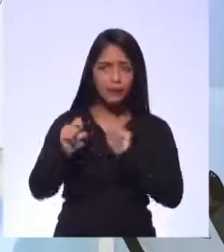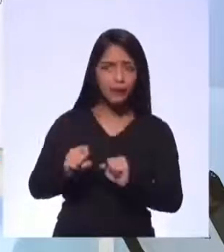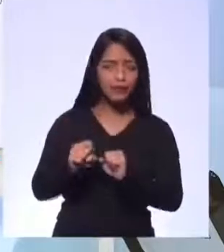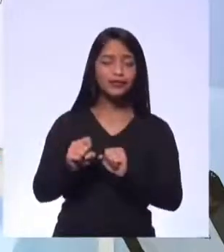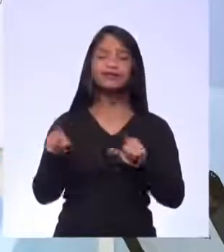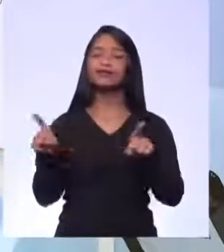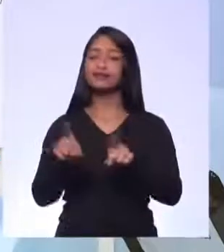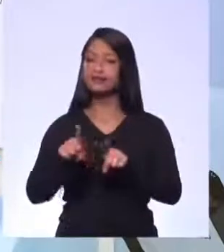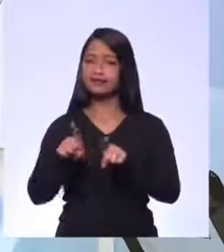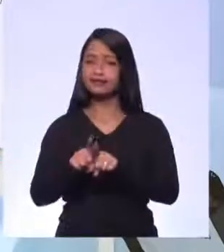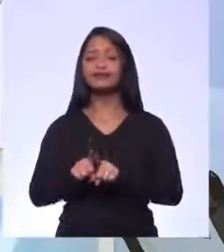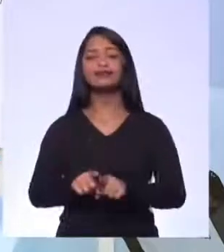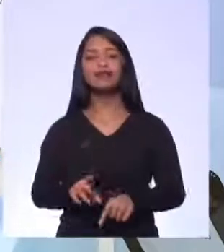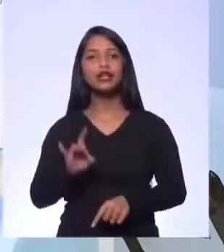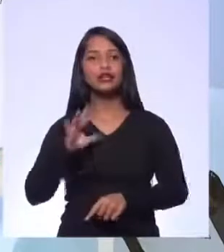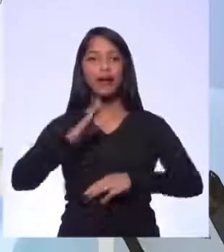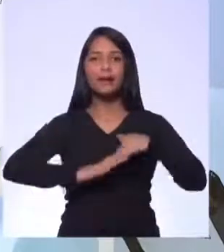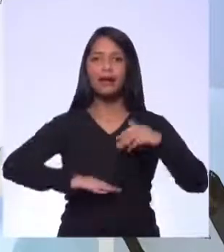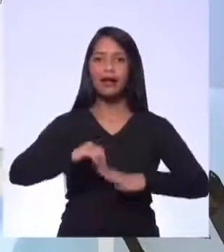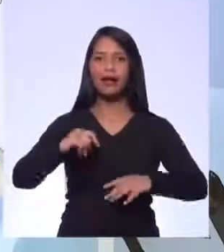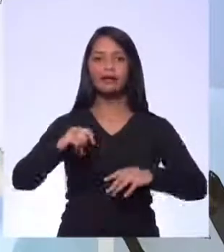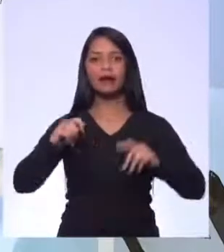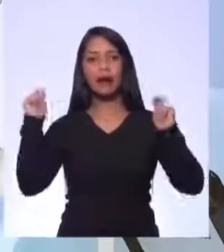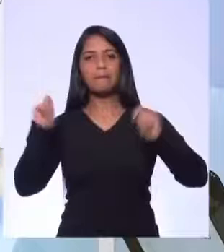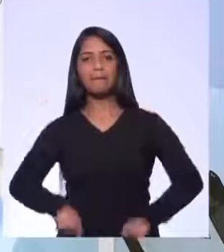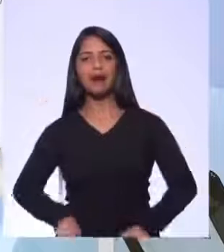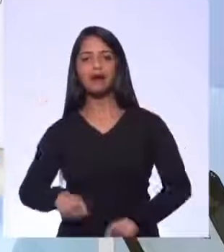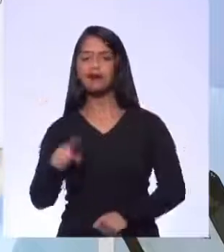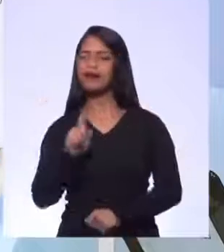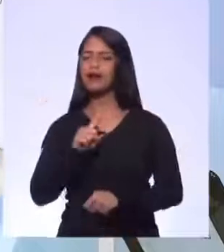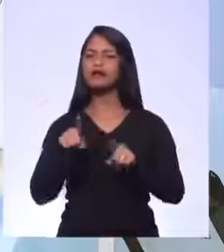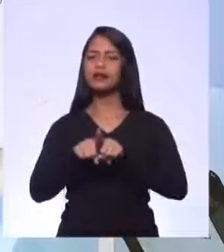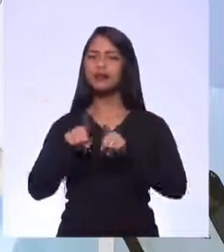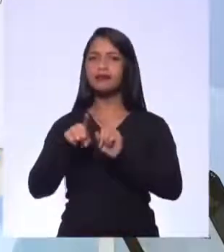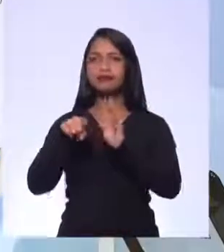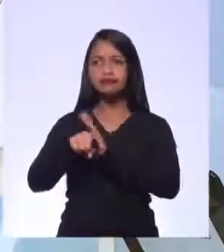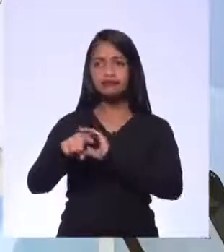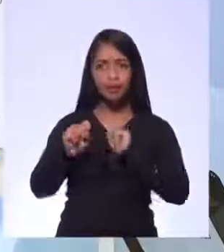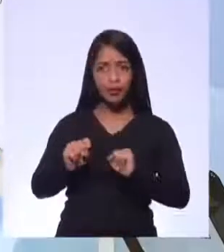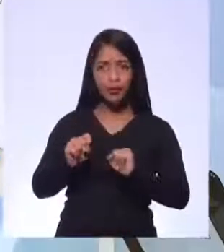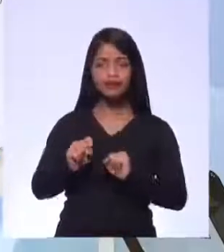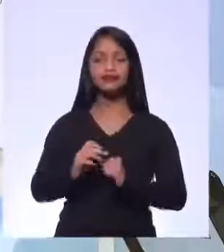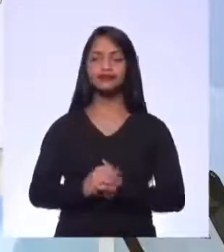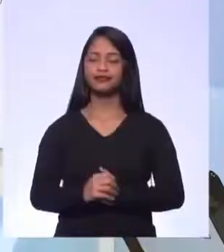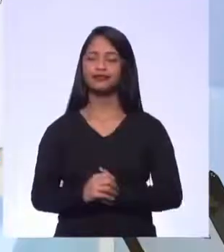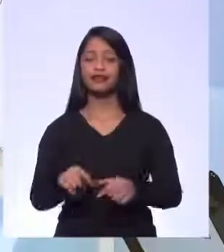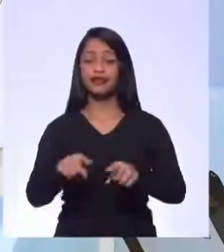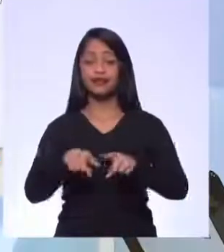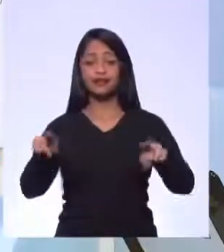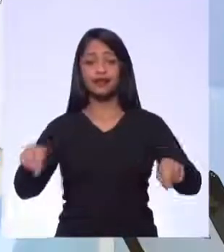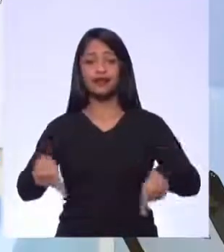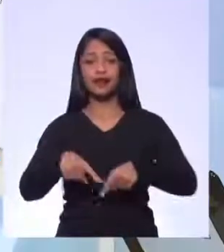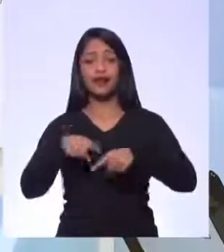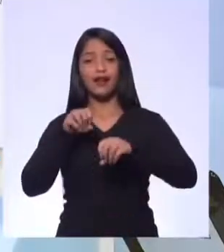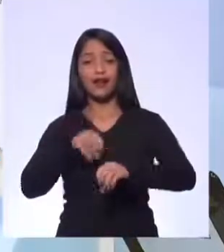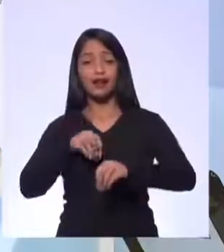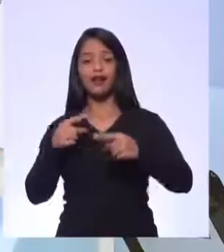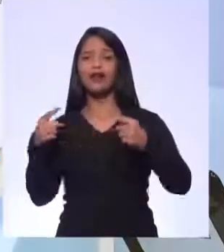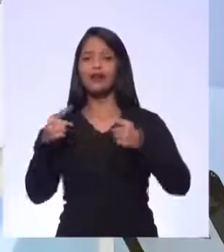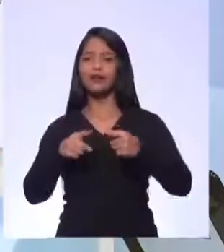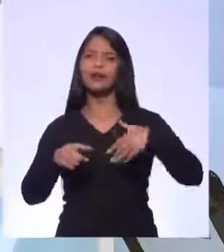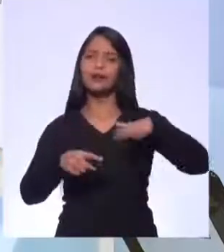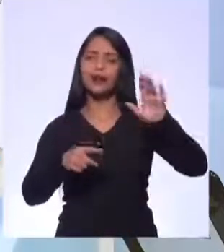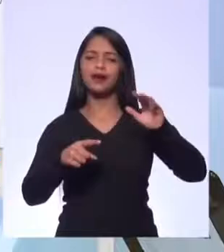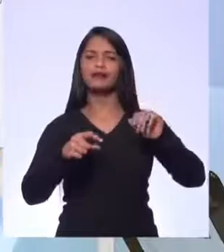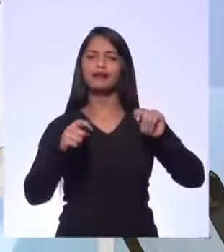usa só para falar de habilidade, capacidade e possibilidade. A gente também usa nessas situações. Em sala de aula, a gente usa mais capacidade,